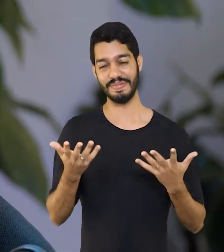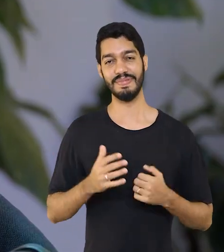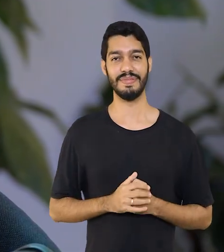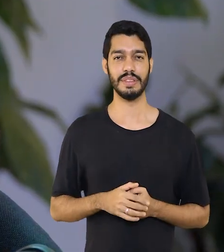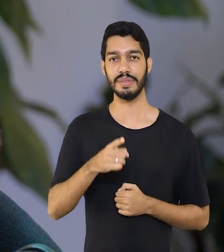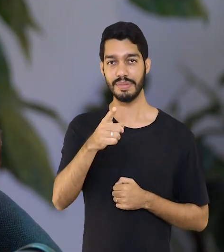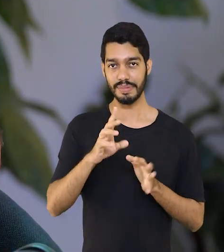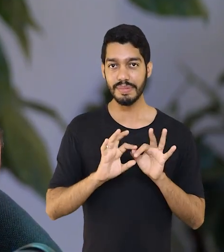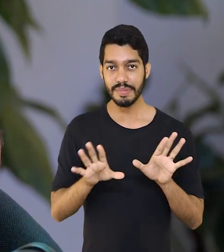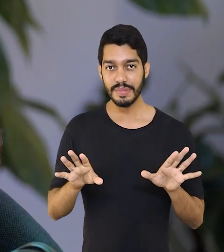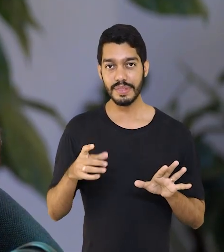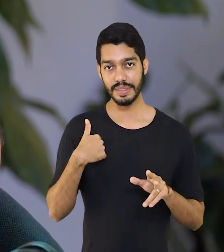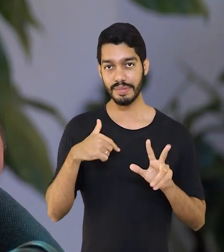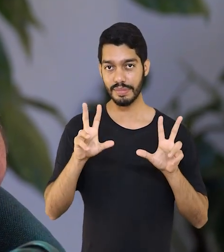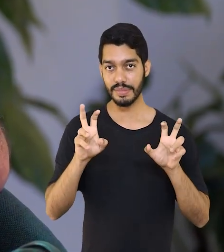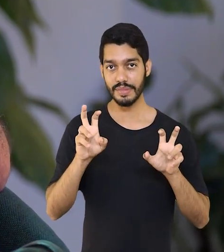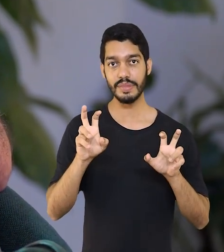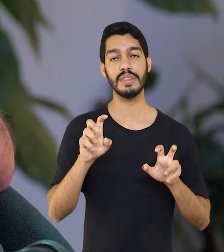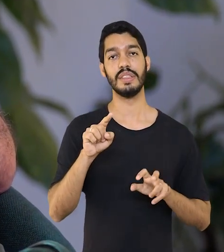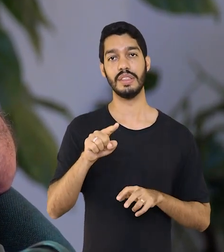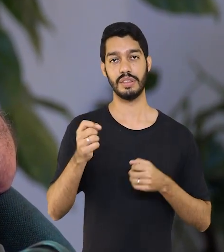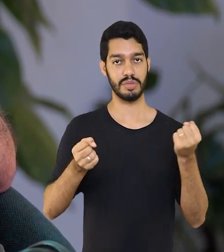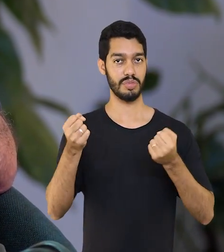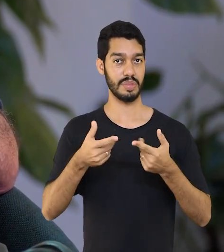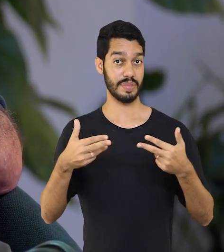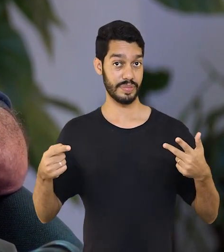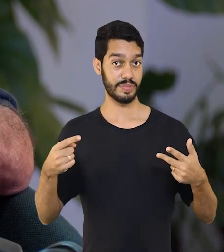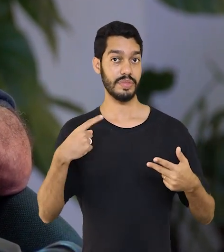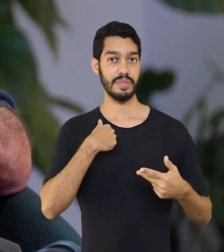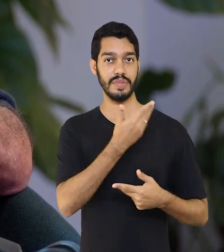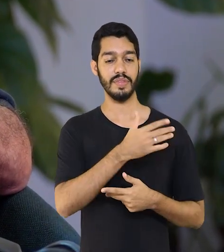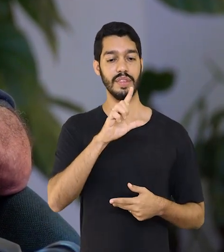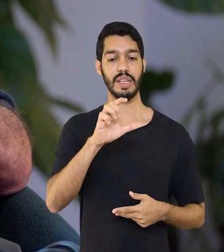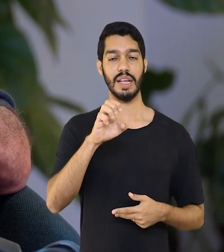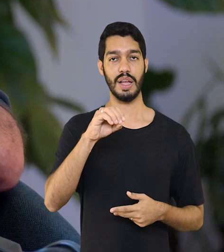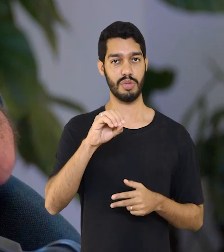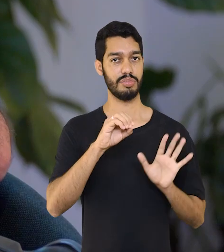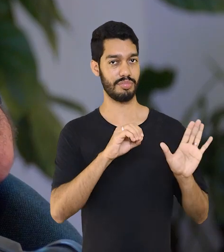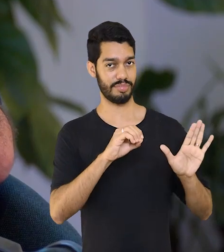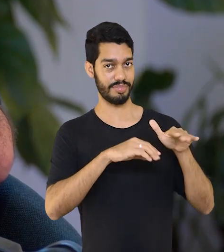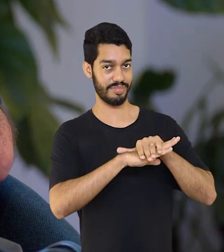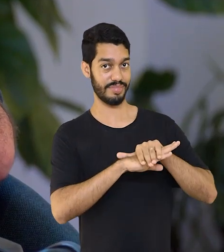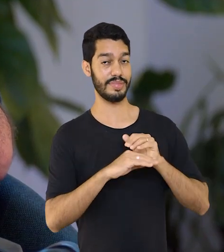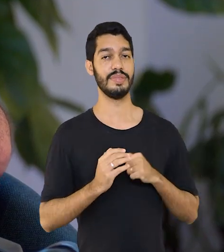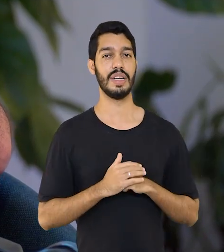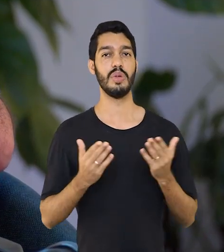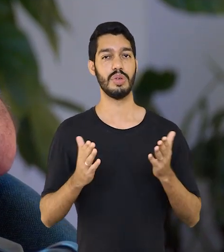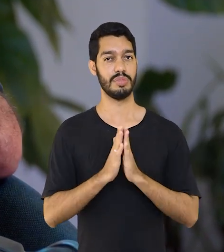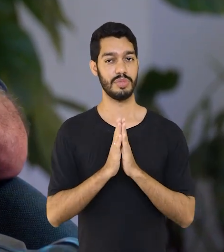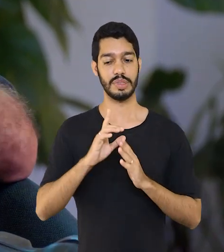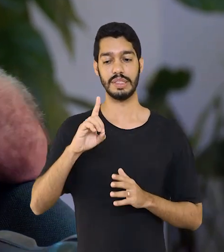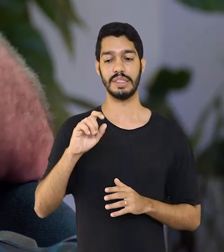vou pegar, se você me permitir, tem uma questão de transporte específica para o Leonardo, diria para deixar para depois, e